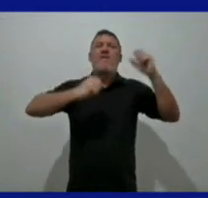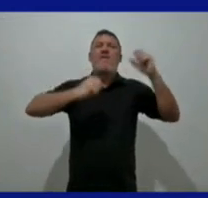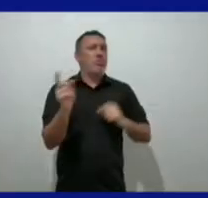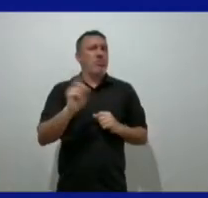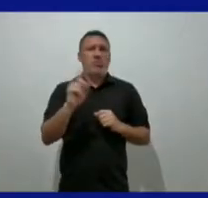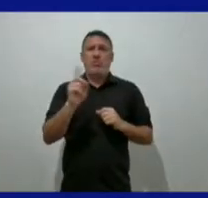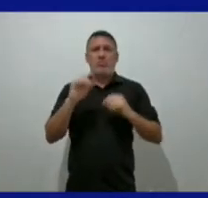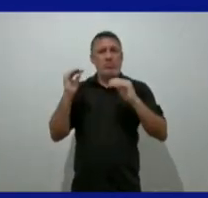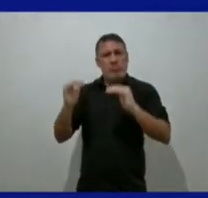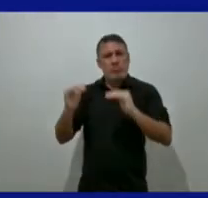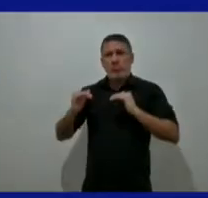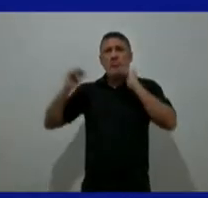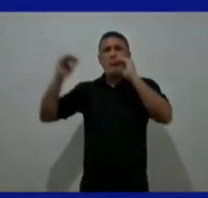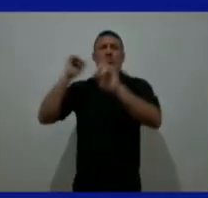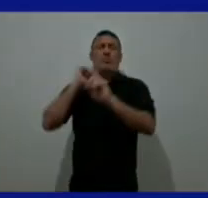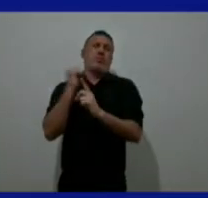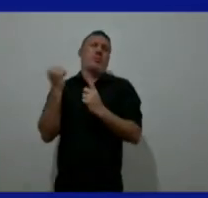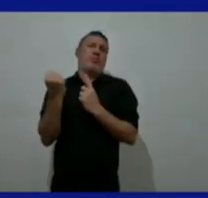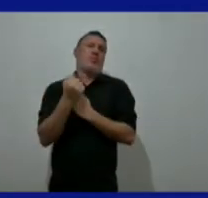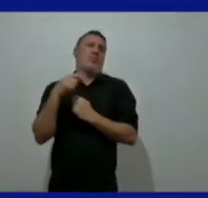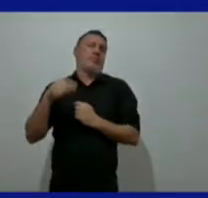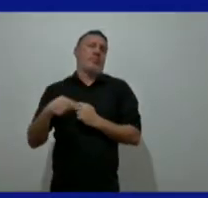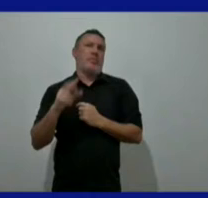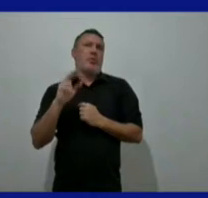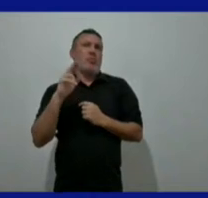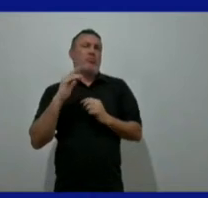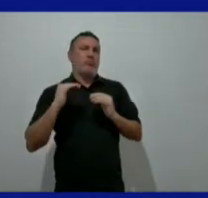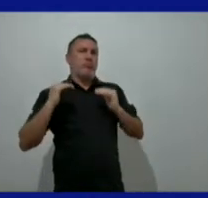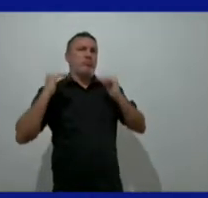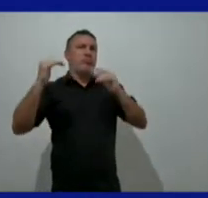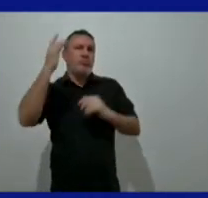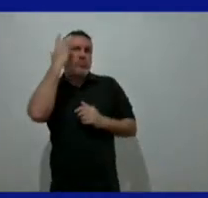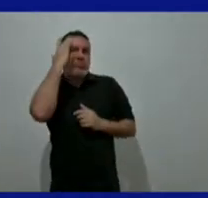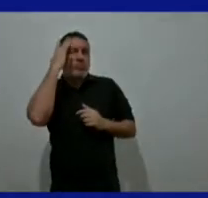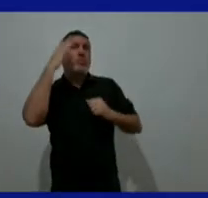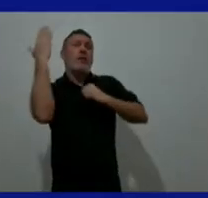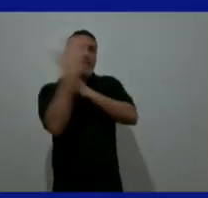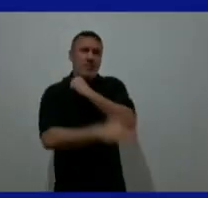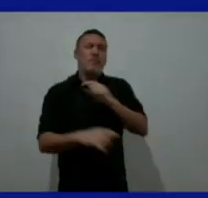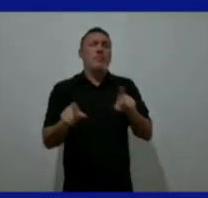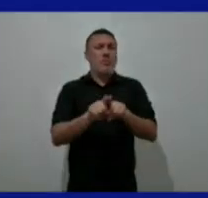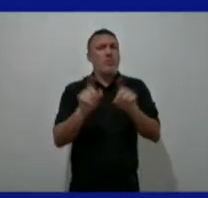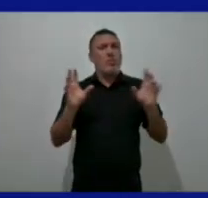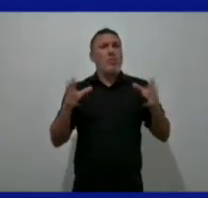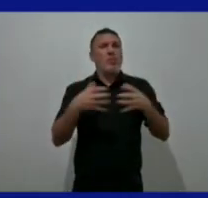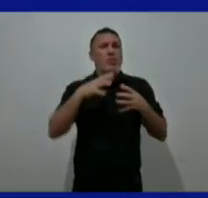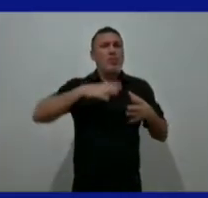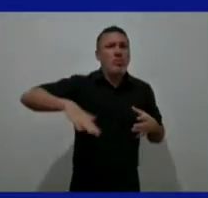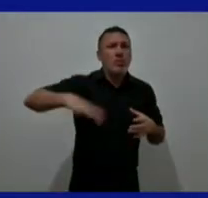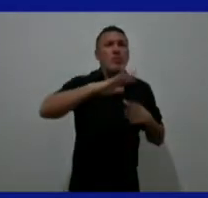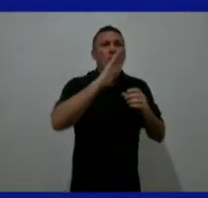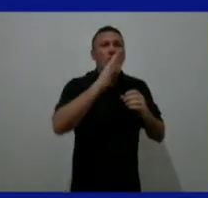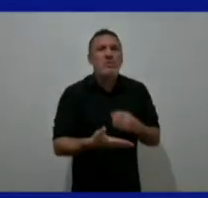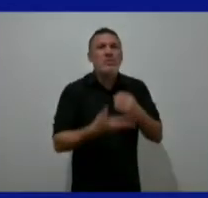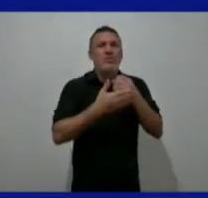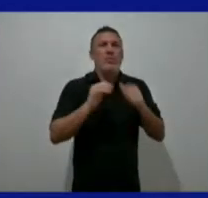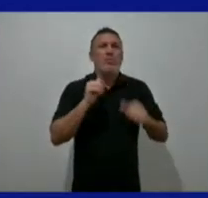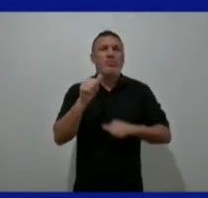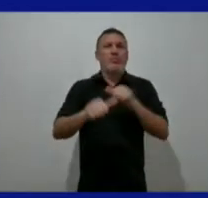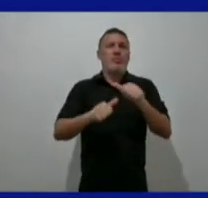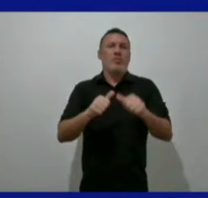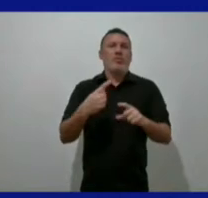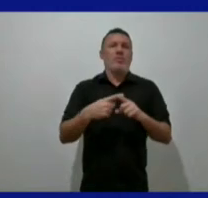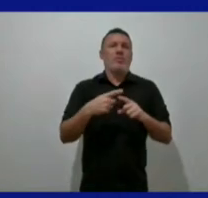presente. E, ao engajar o mainstream da sociedade, a sustentabilidade tornou-se